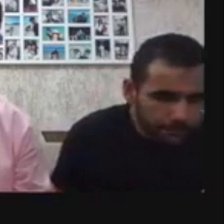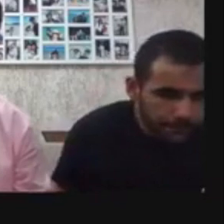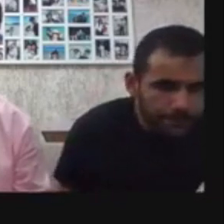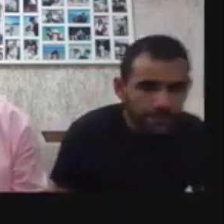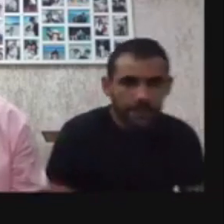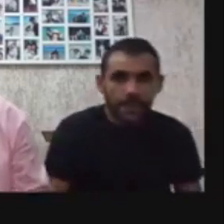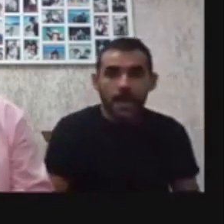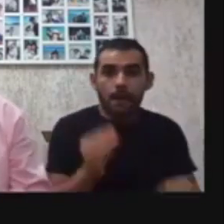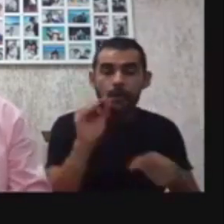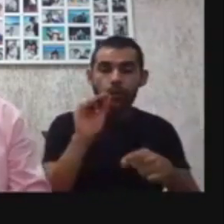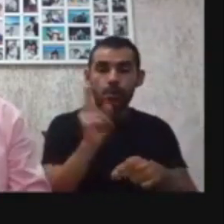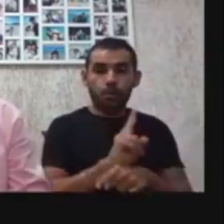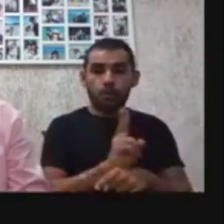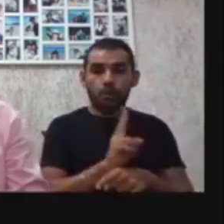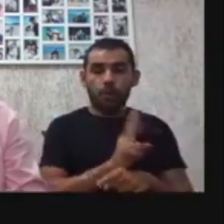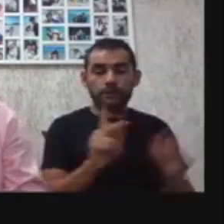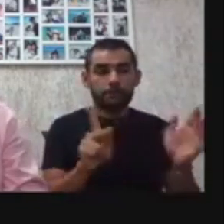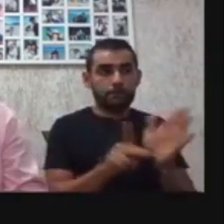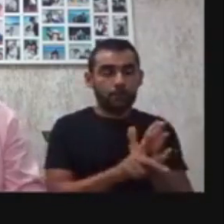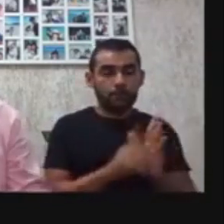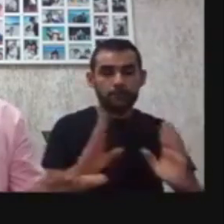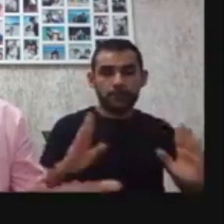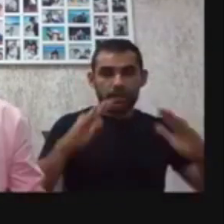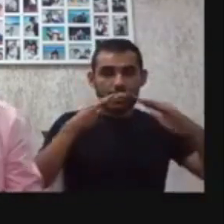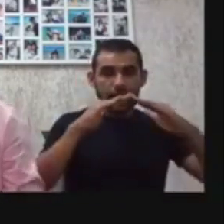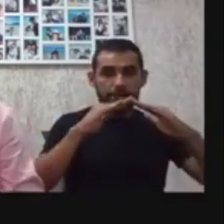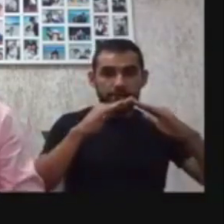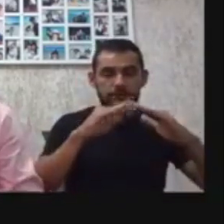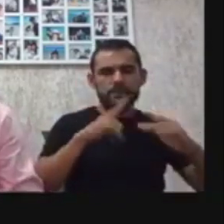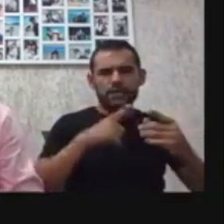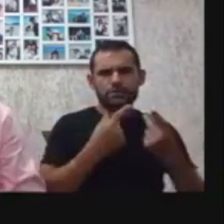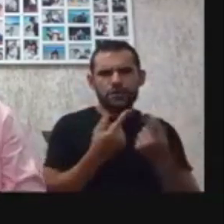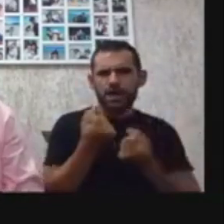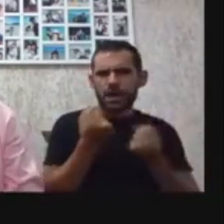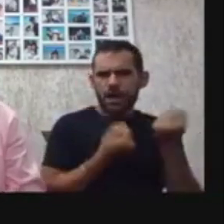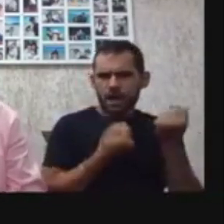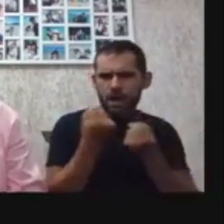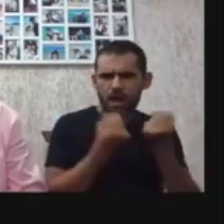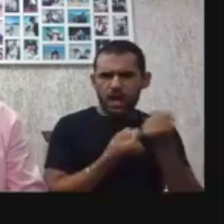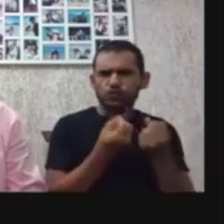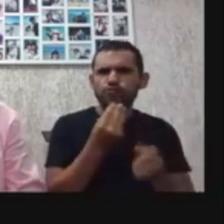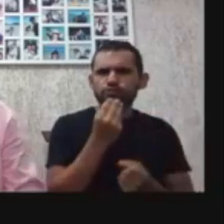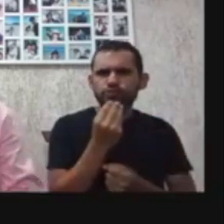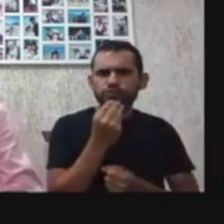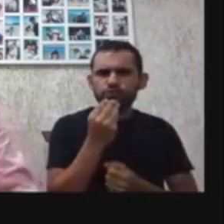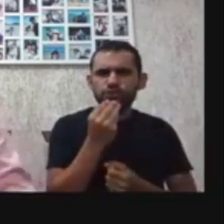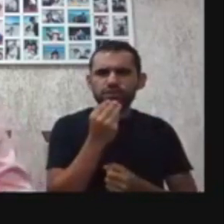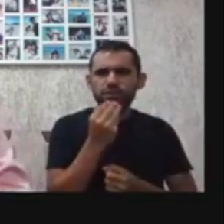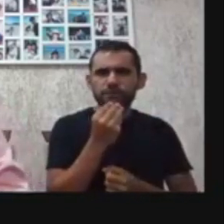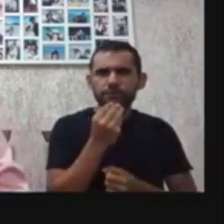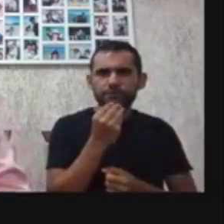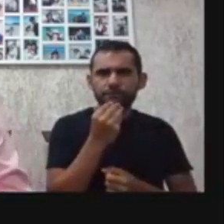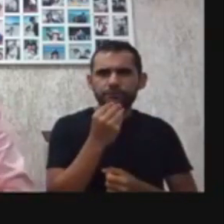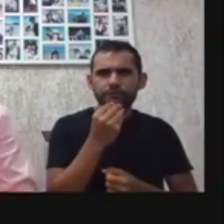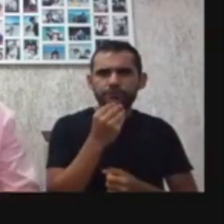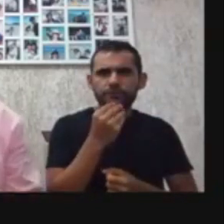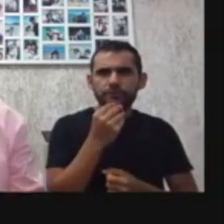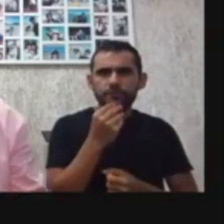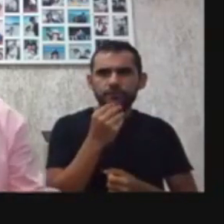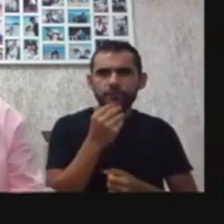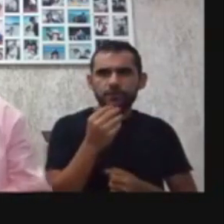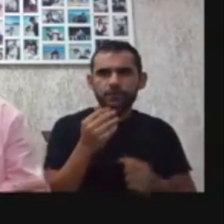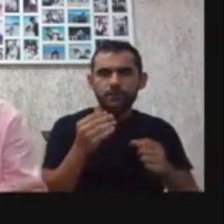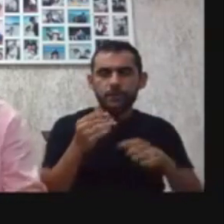nosso patrimônio. Ter ali a nossa Guarda Municipal, tem vários veículos hoje em dia que poderiam estar posicionados em certas praças, como